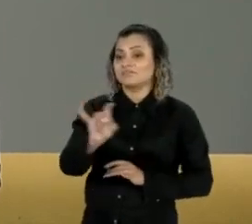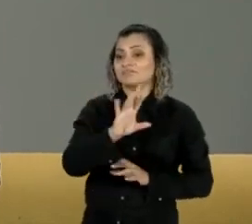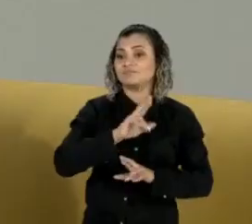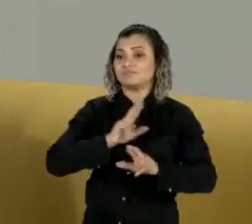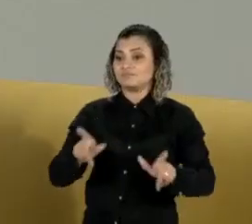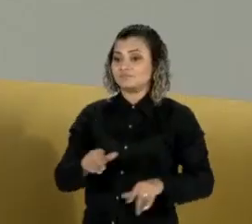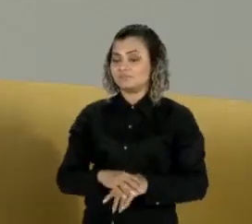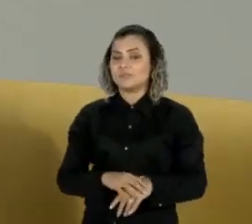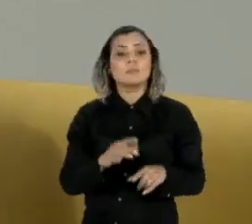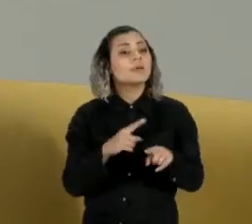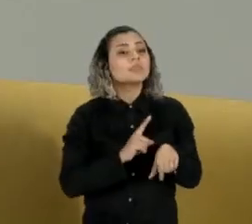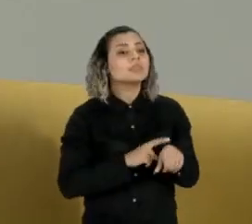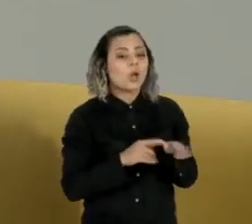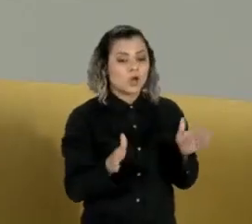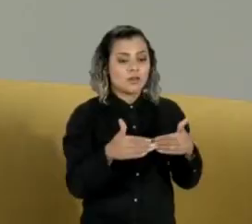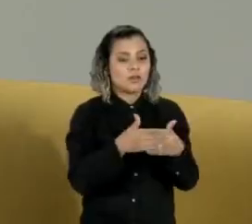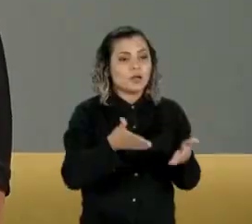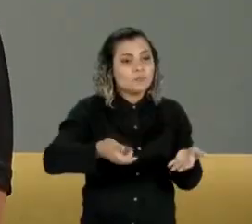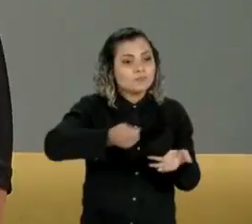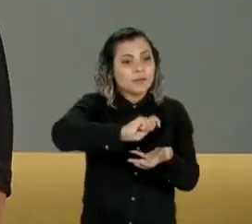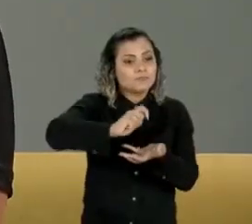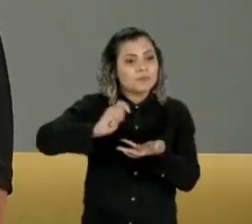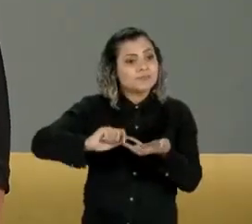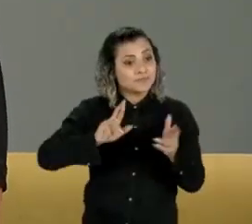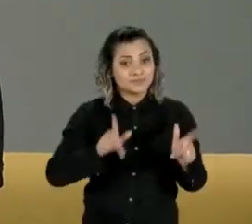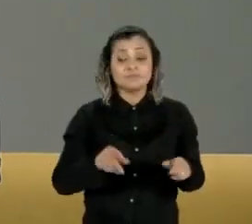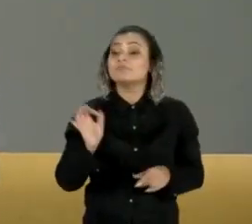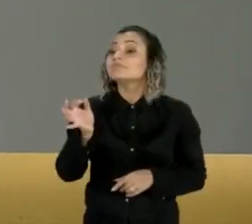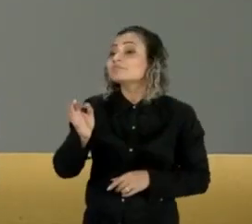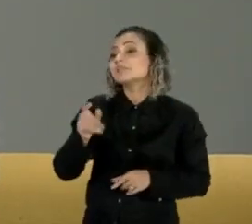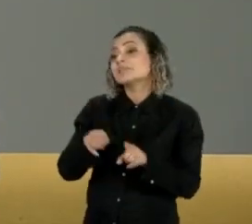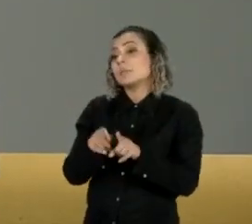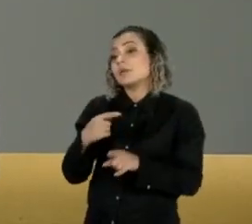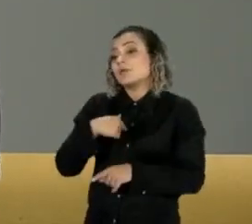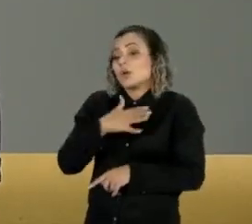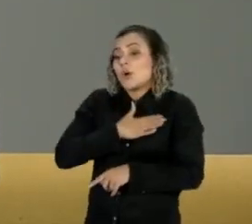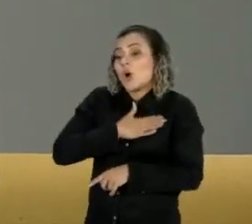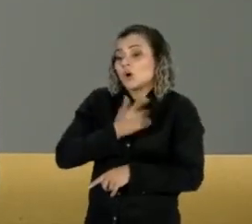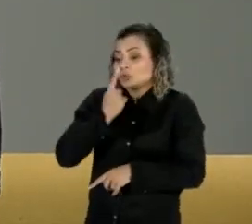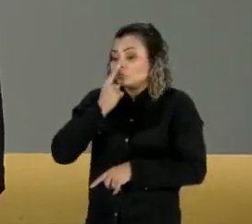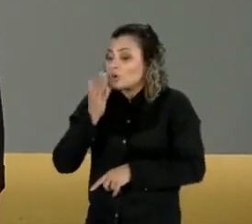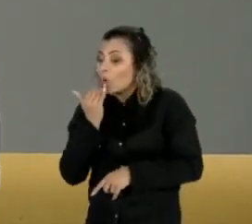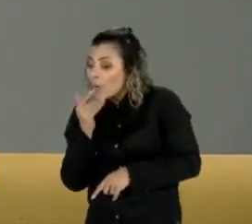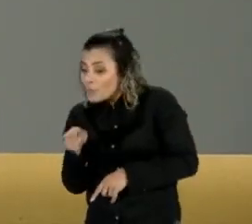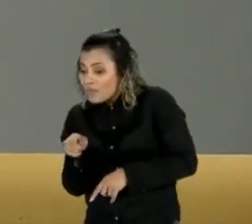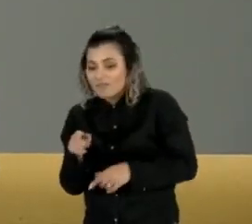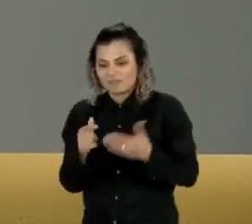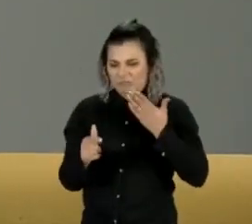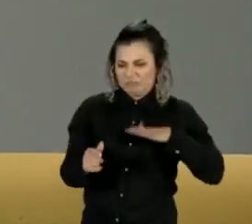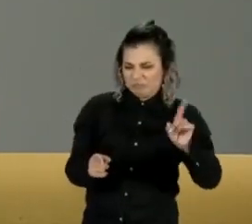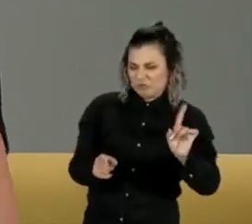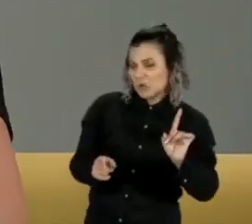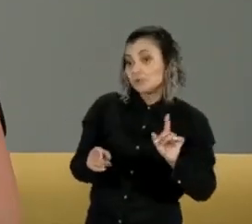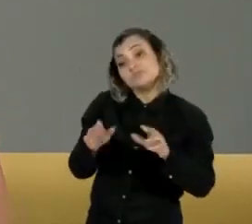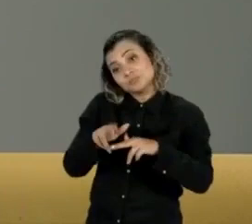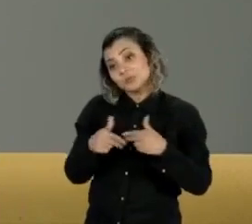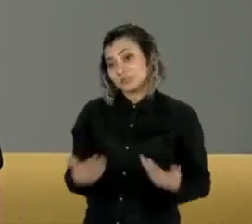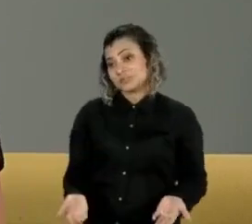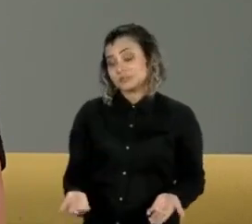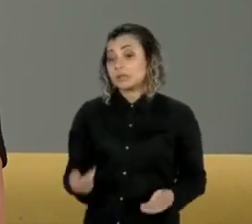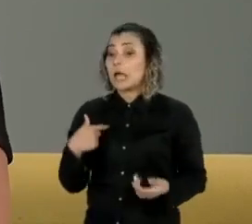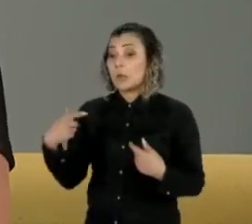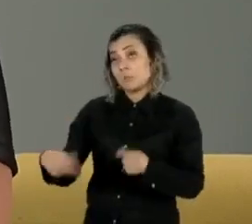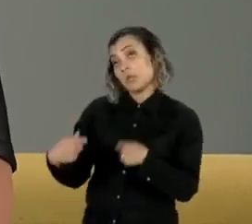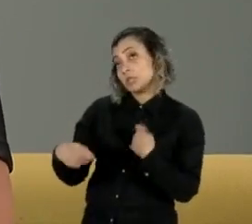na hora de fazer a marmita vai ser a mesma coisa, E né? até O a que eu posso, preferência, o que eu não né? E até a preferência, o que você pode ou não pode. Não porque eu falei, tem